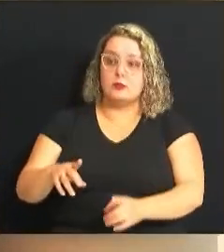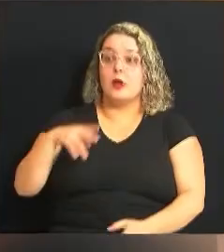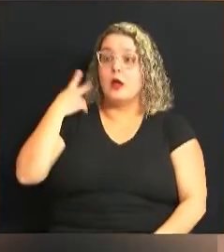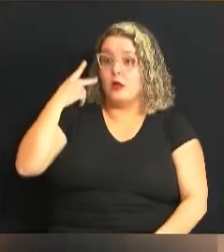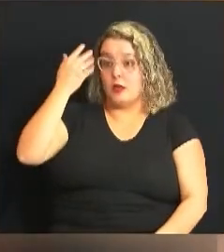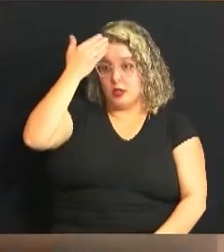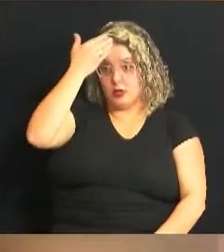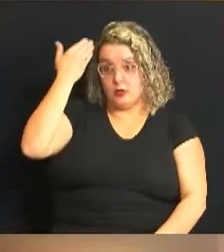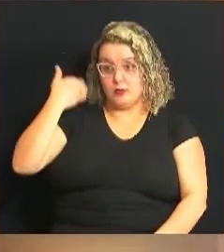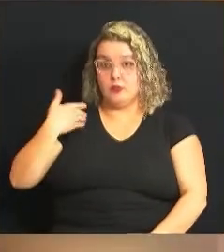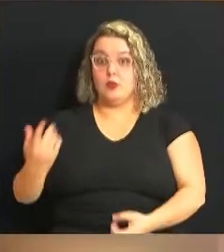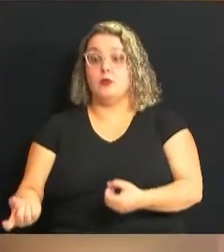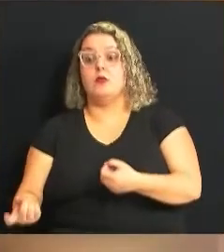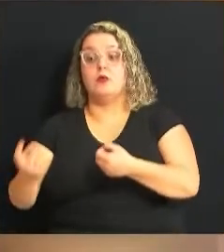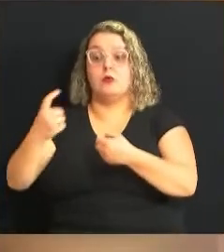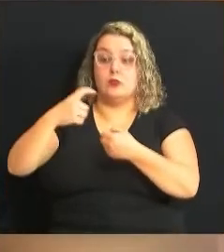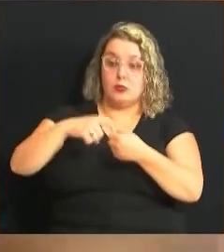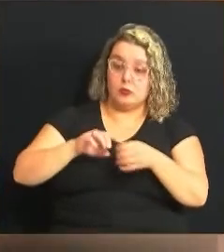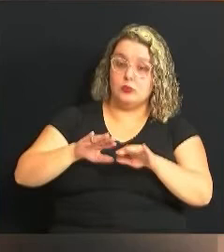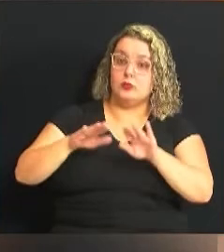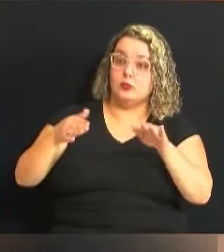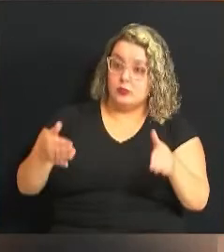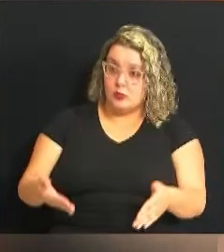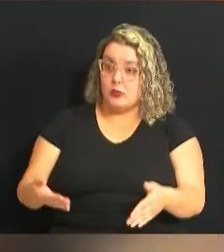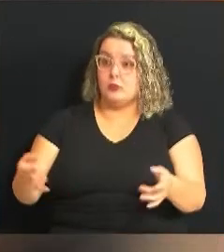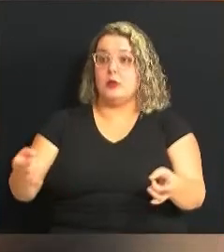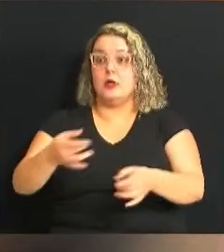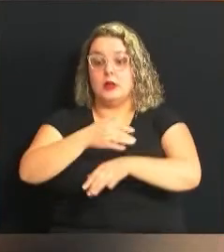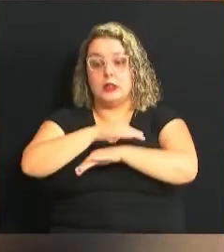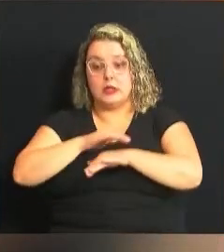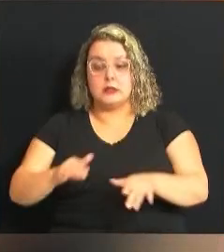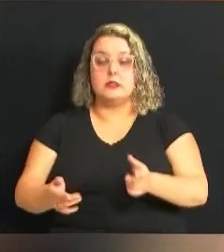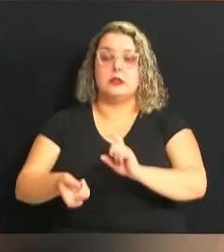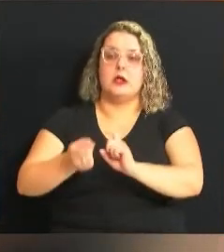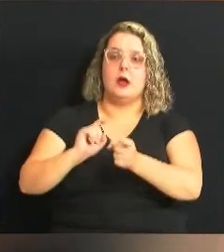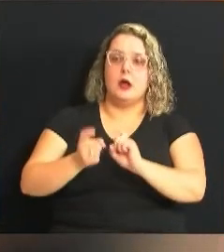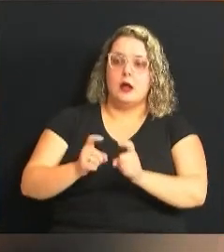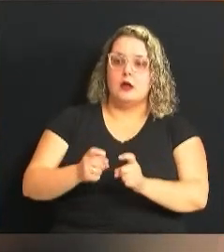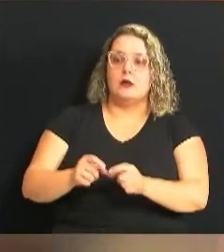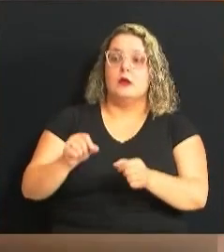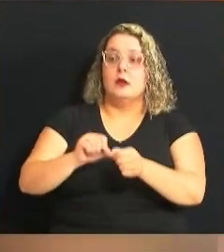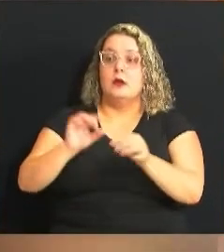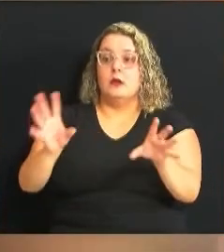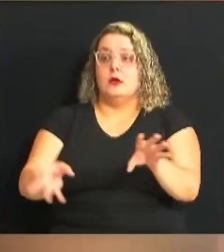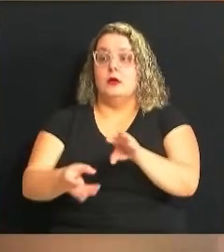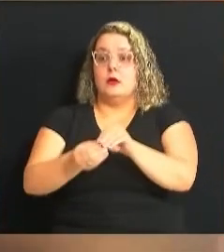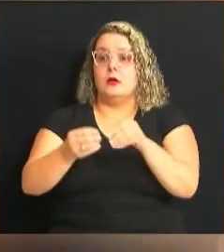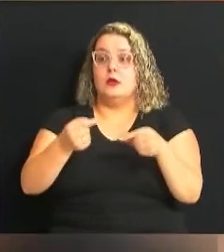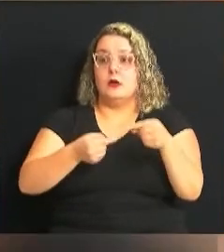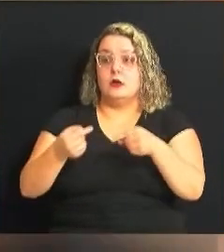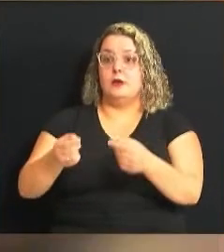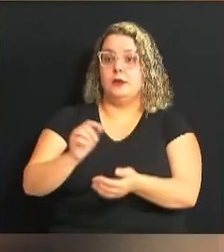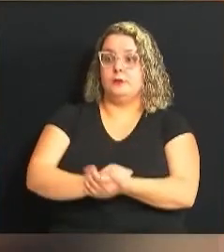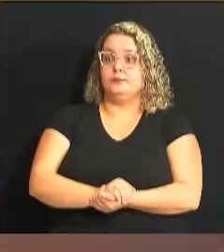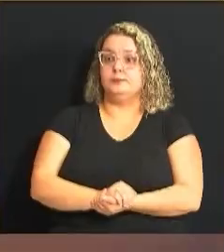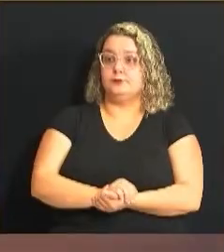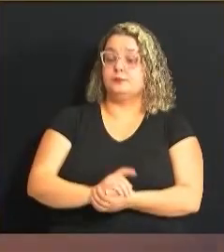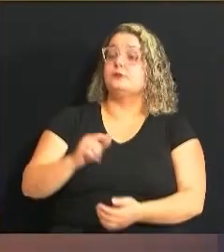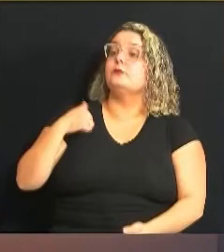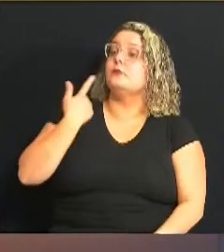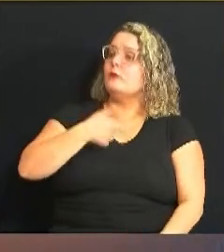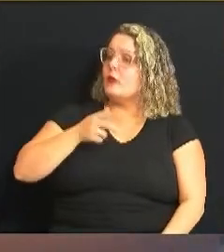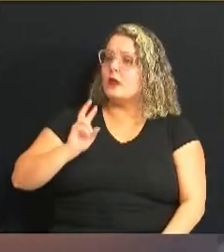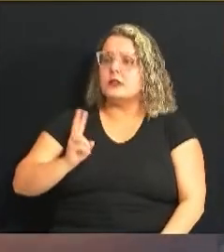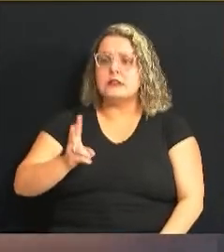deficiência. A vereadora Débora Palermo voltou à mesa para encerrar a reunião e fez um resumo do debate.